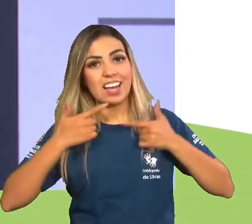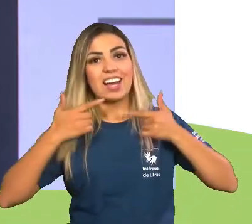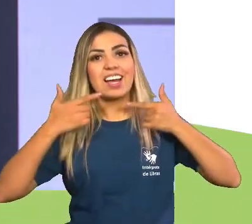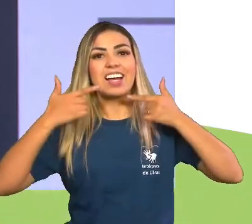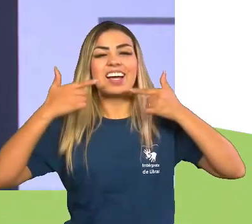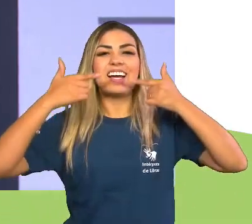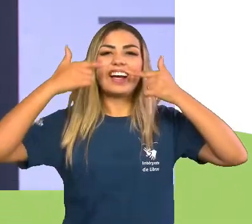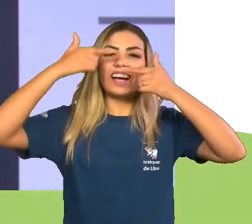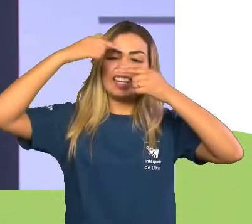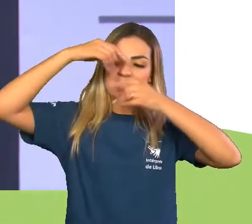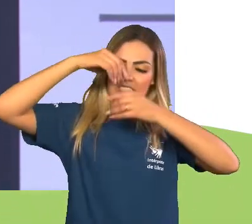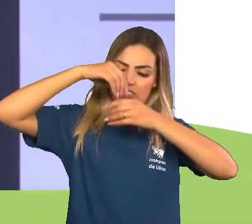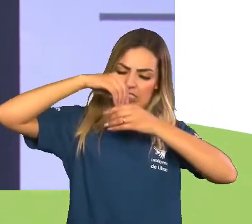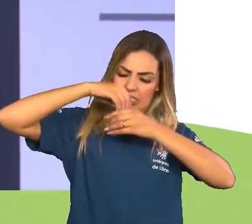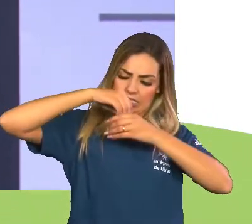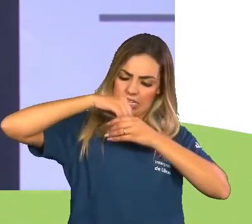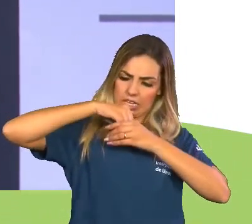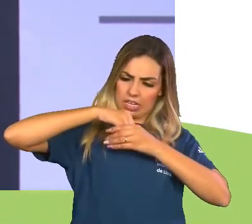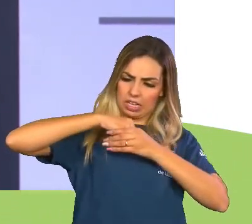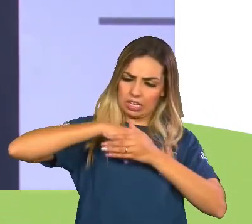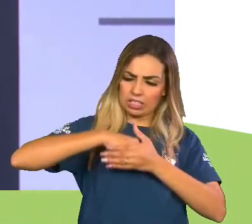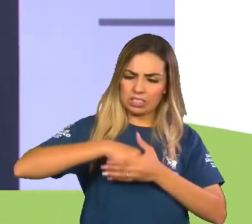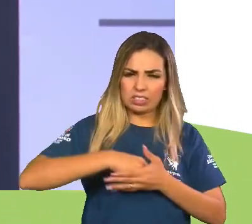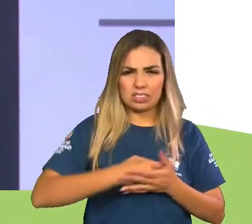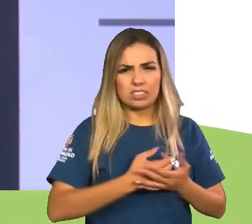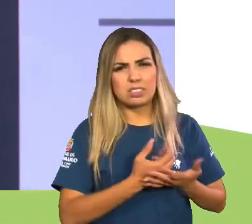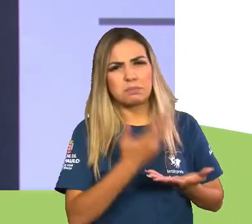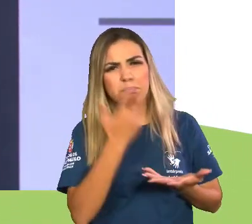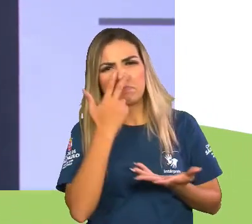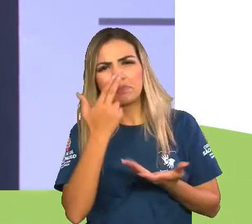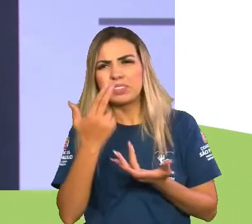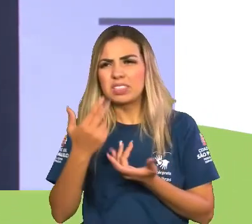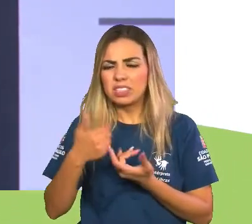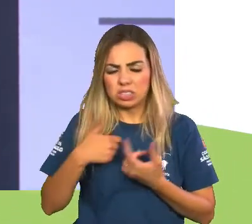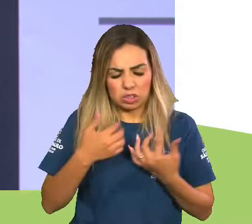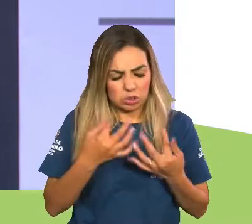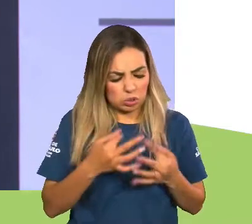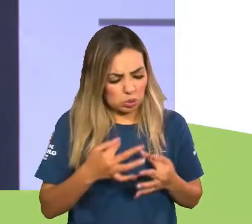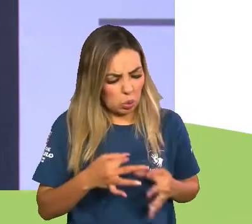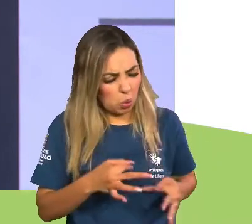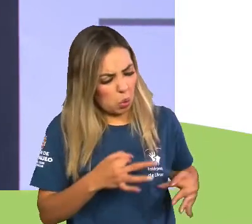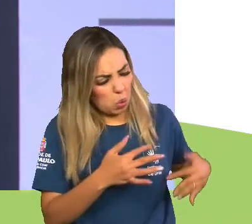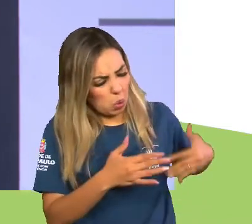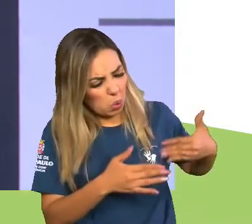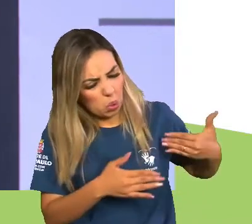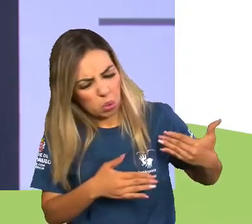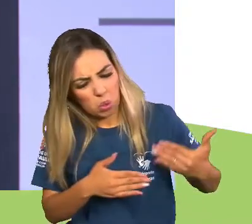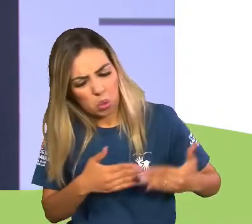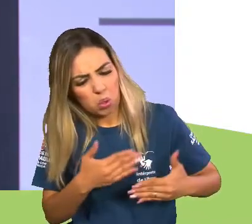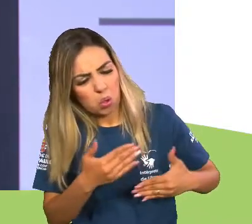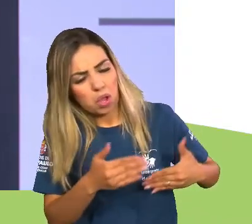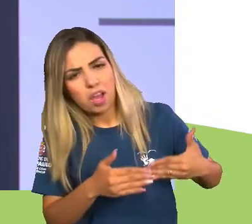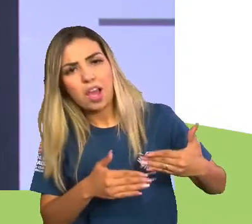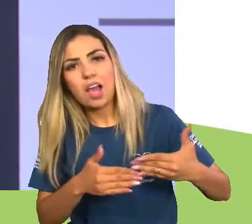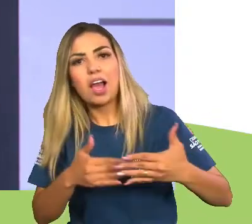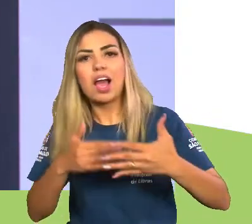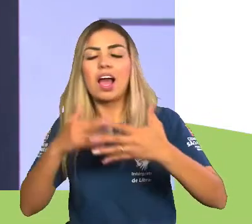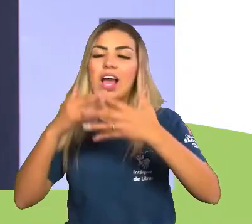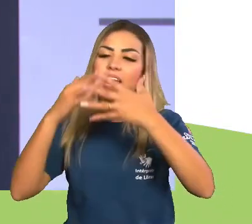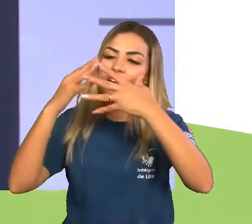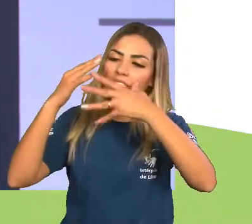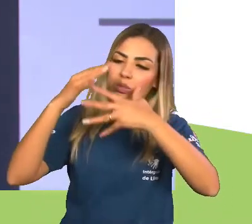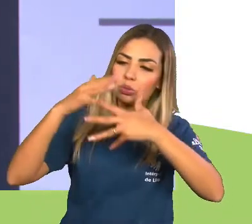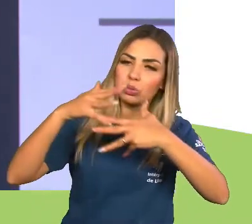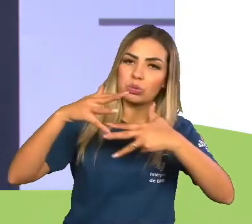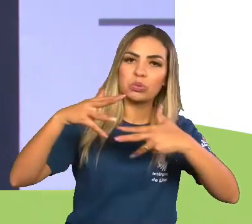faze de um castigo, sigo domador, que sarará,